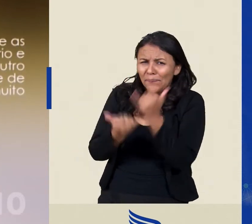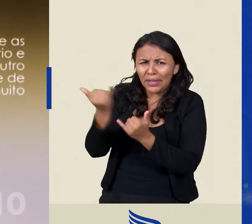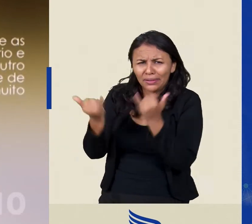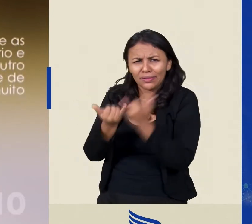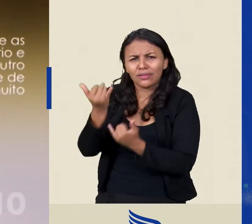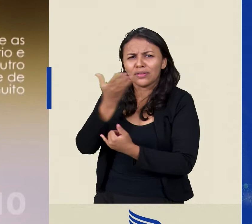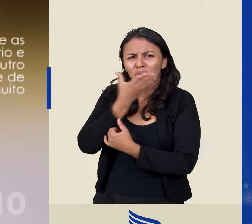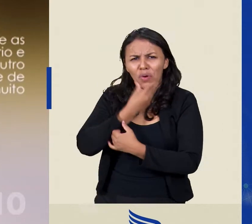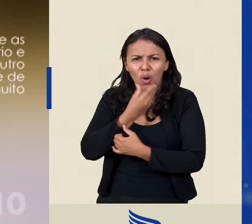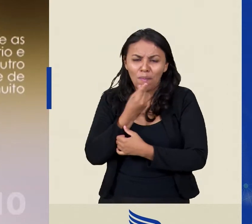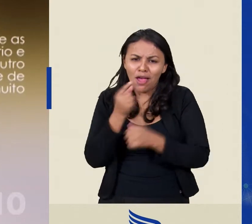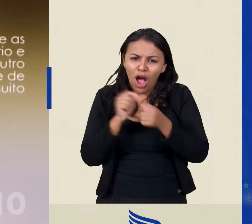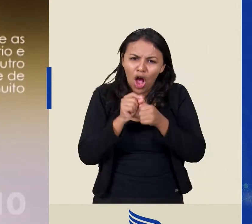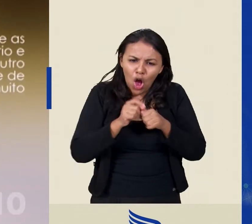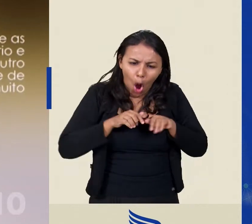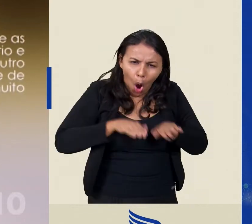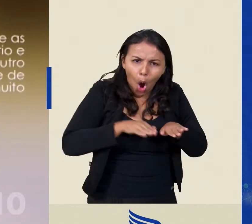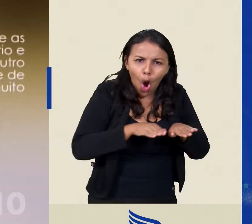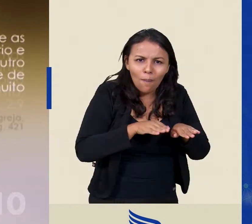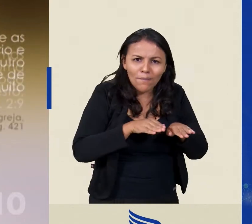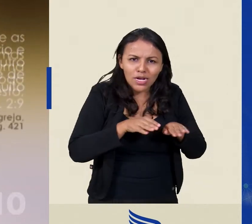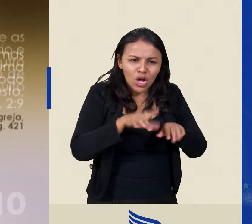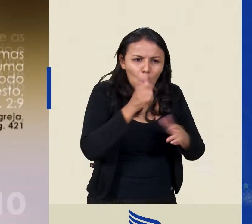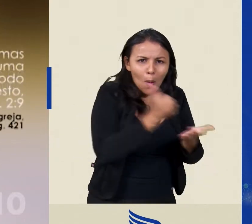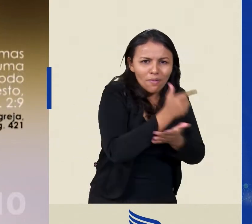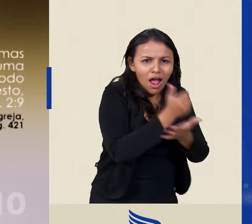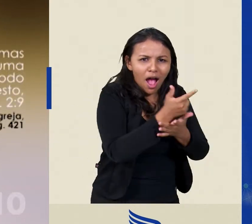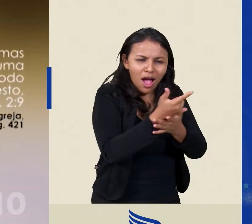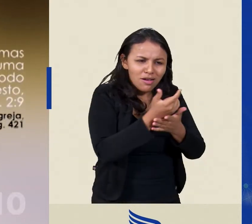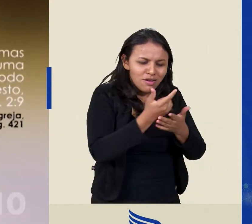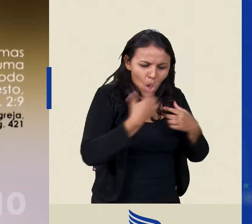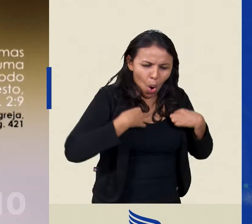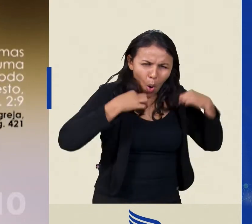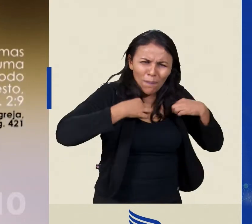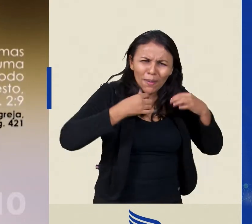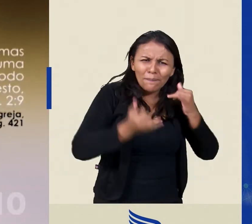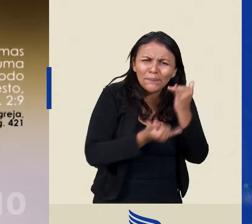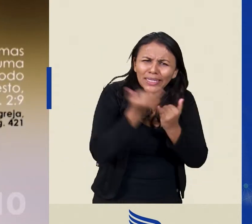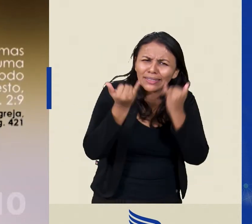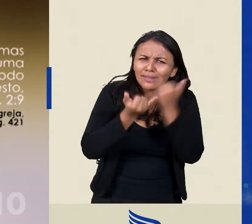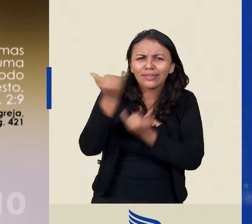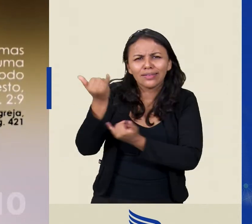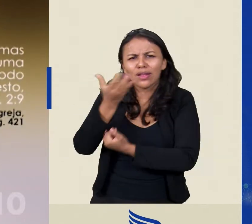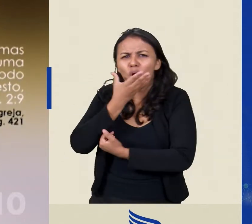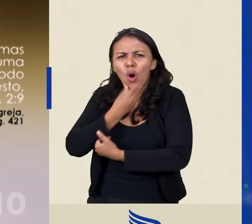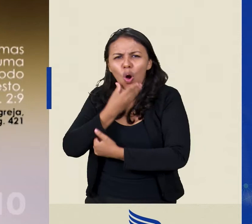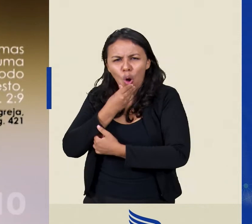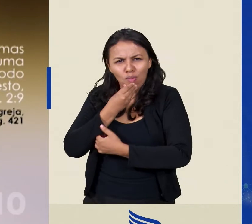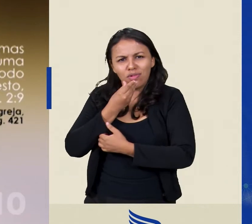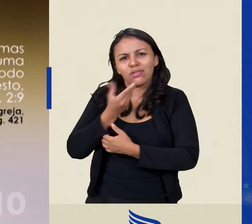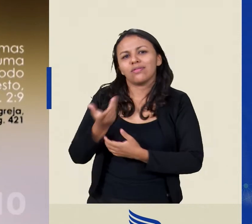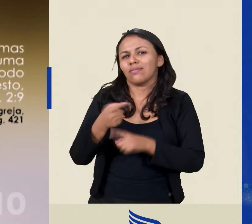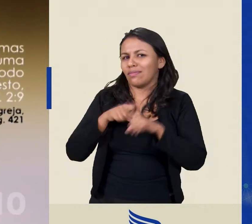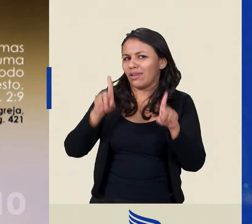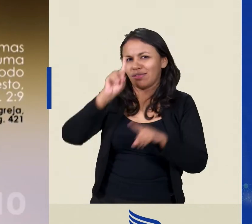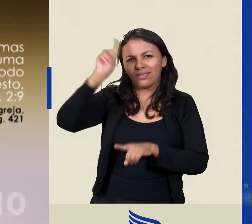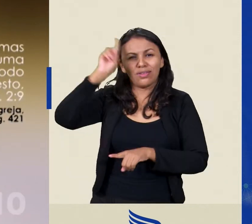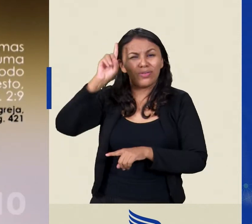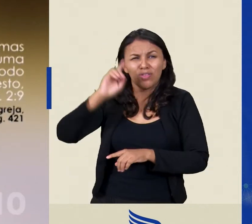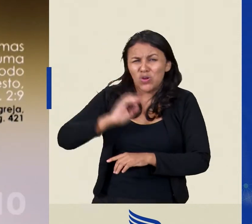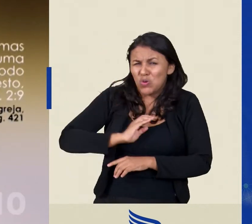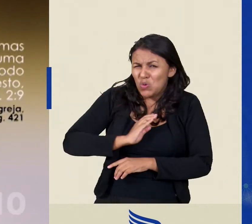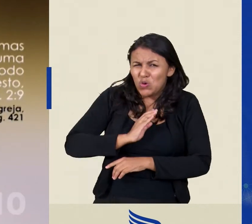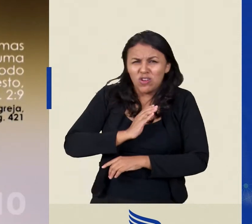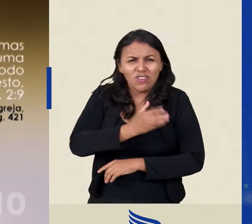de confeccionarem seu vestuário muito semelhante ao do homem. Mas Deus declara que isso é uma